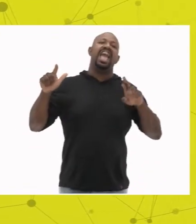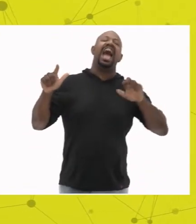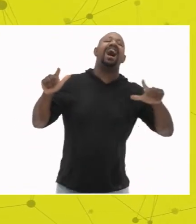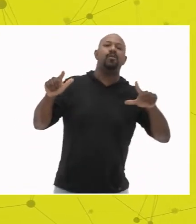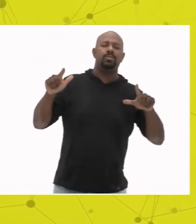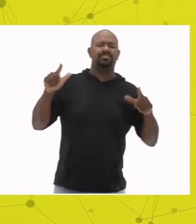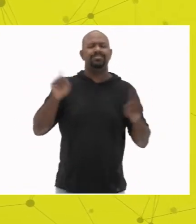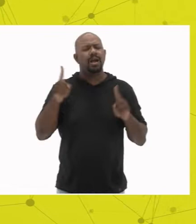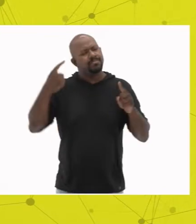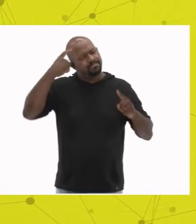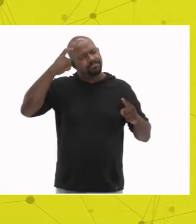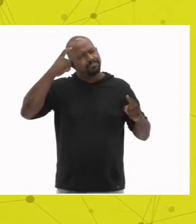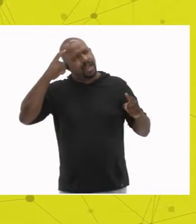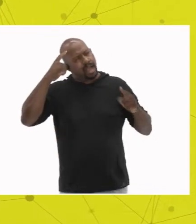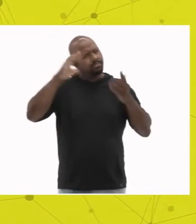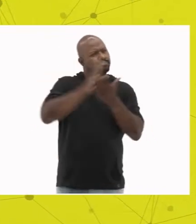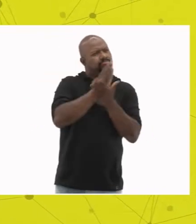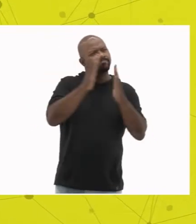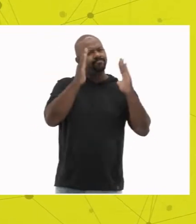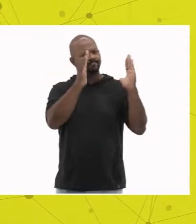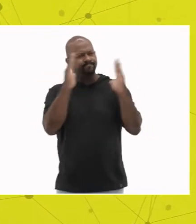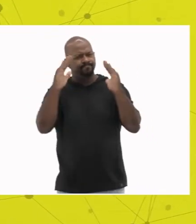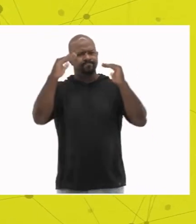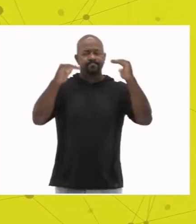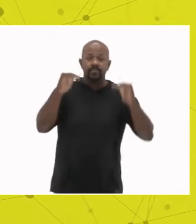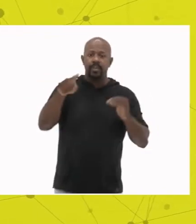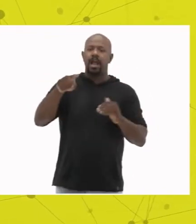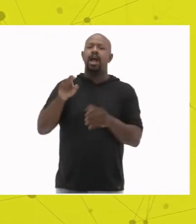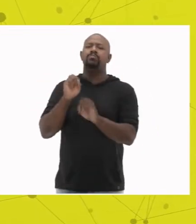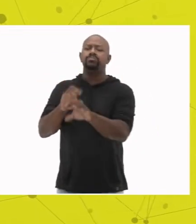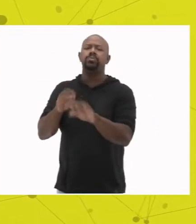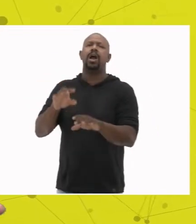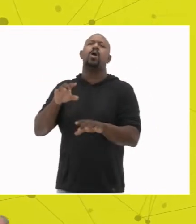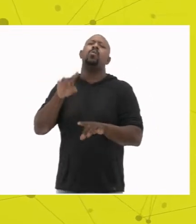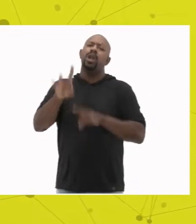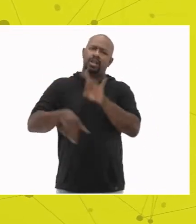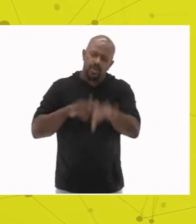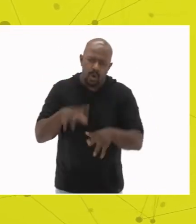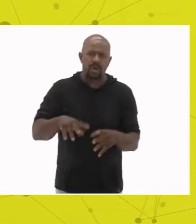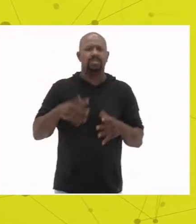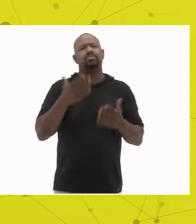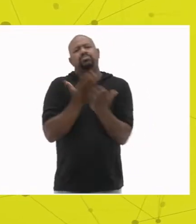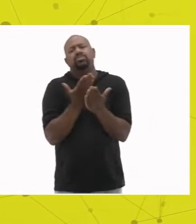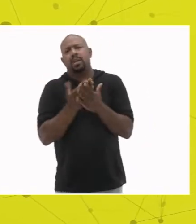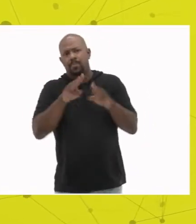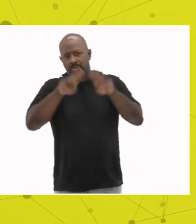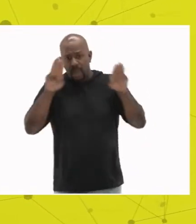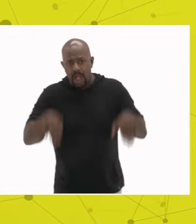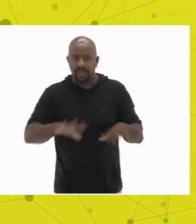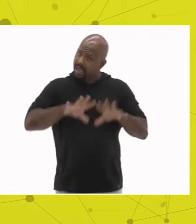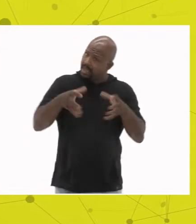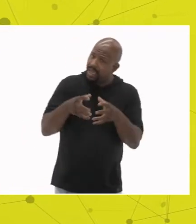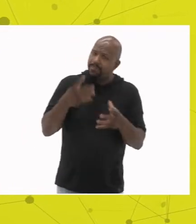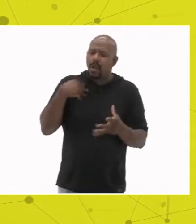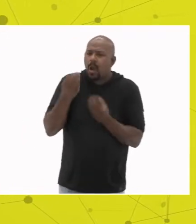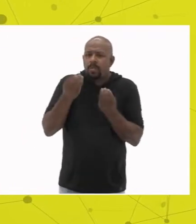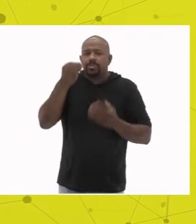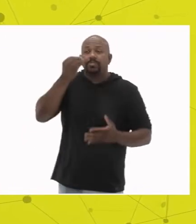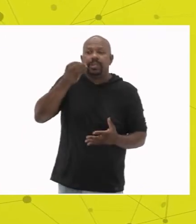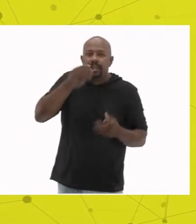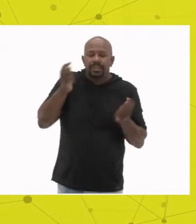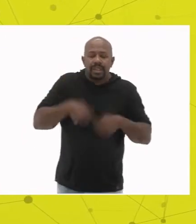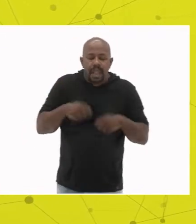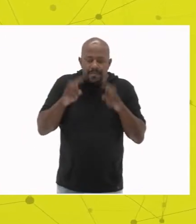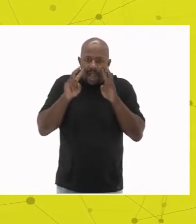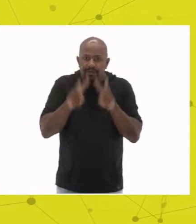de se pensar os rigores e métricas que vão auxiliar curadores, museólogos e equipes a repensar ambientes para maximizar a experiência